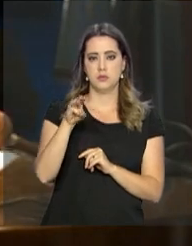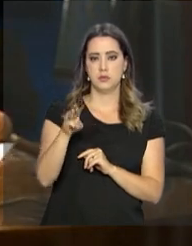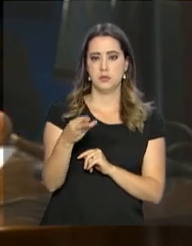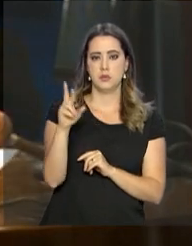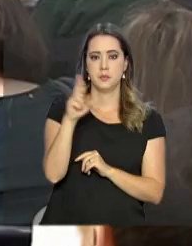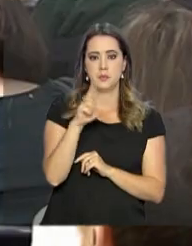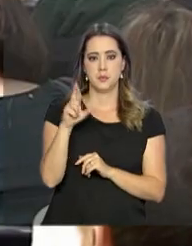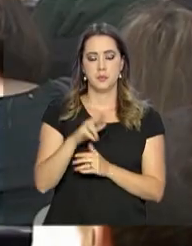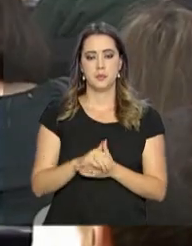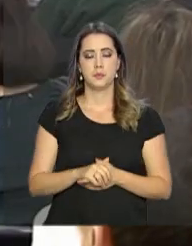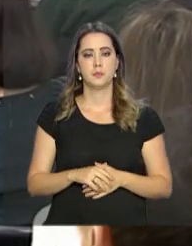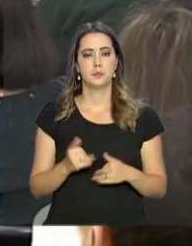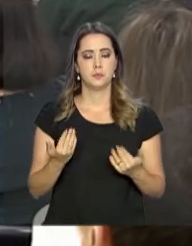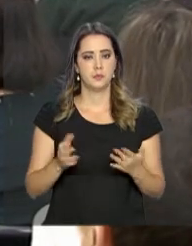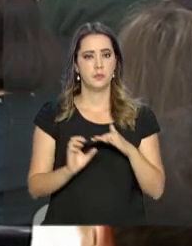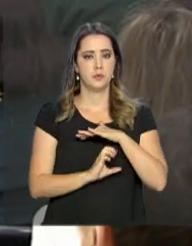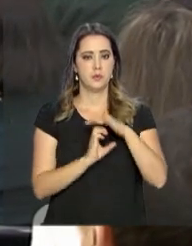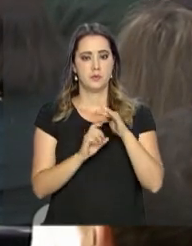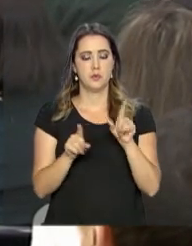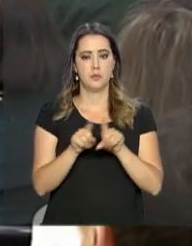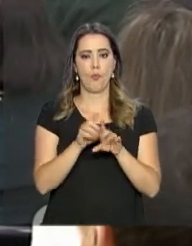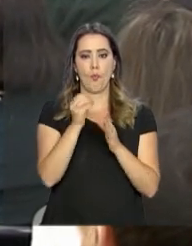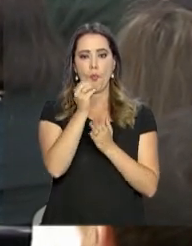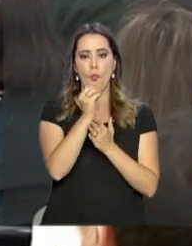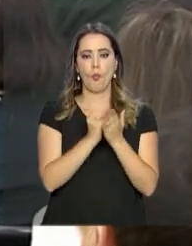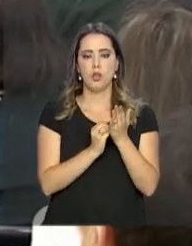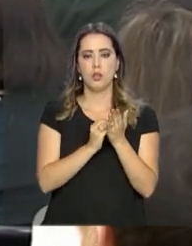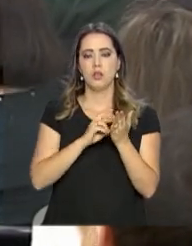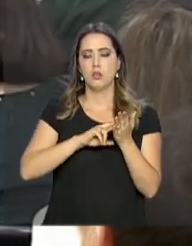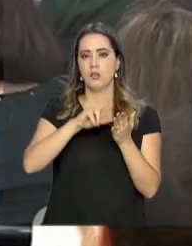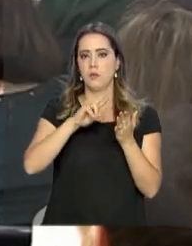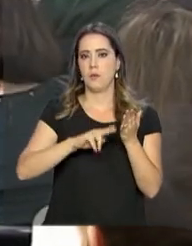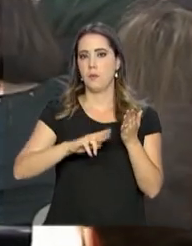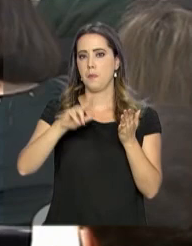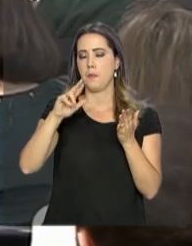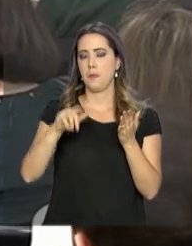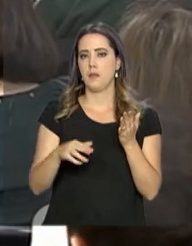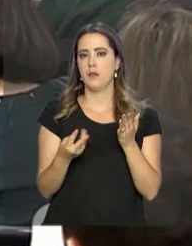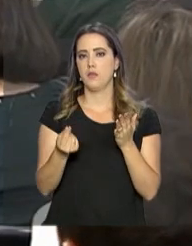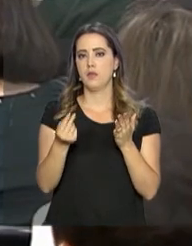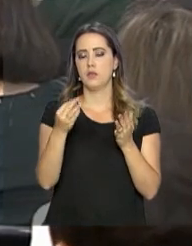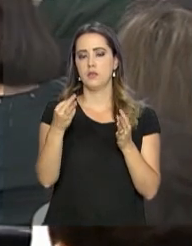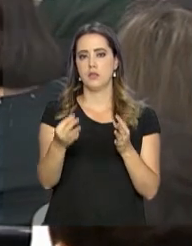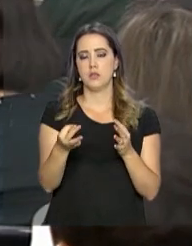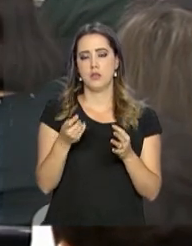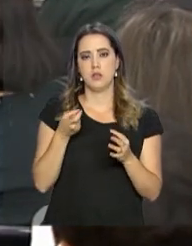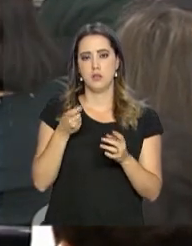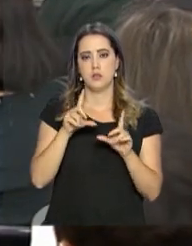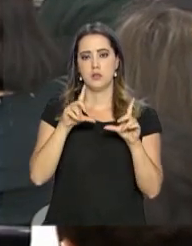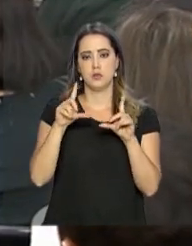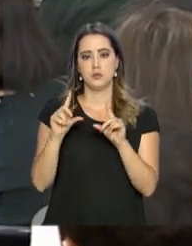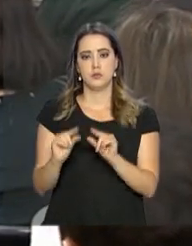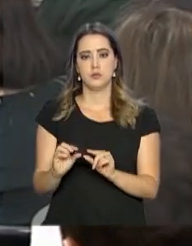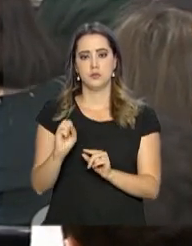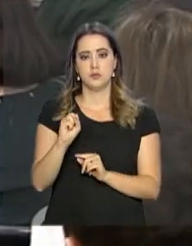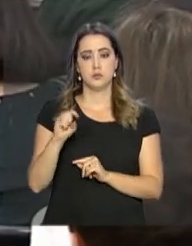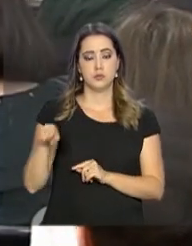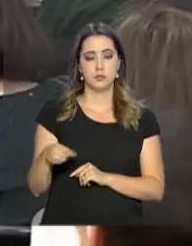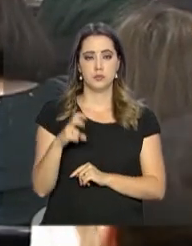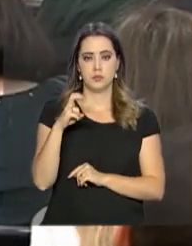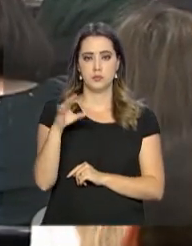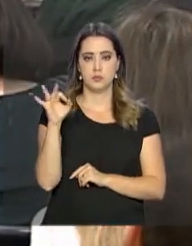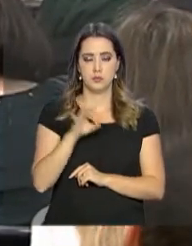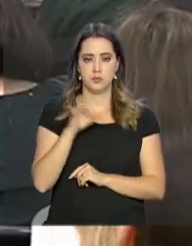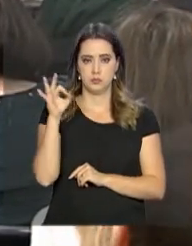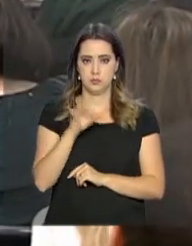de reais. A empresa também zerou a flexibilização tarifária, o que deve resultar em uma redução de 8,5%